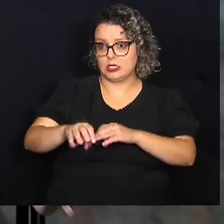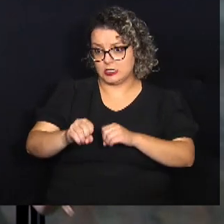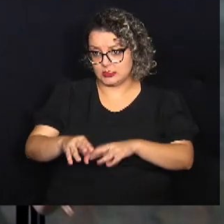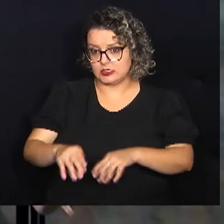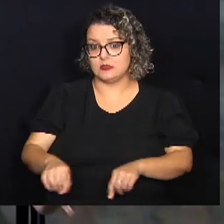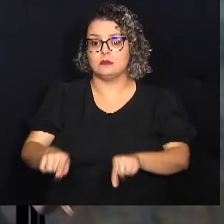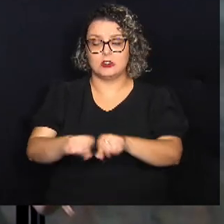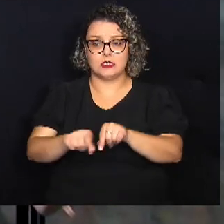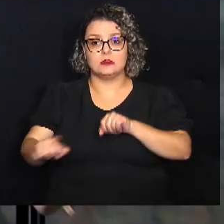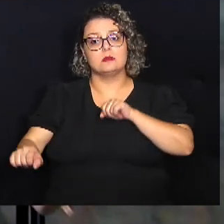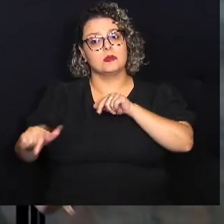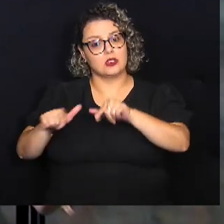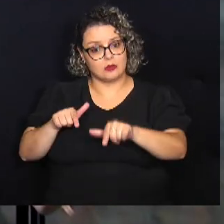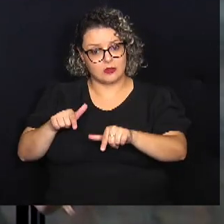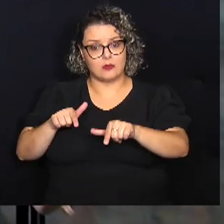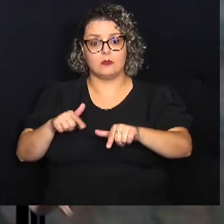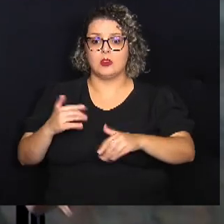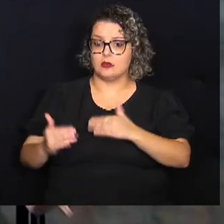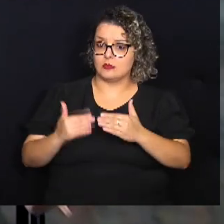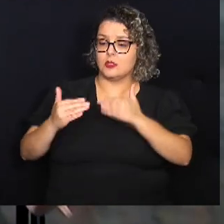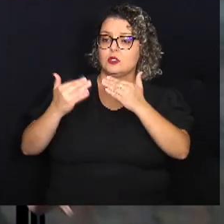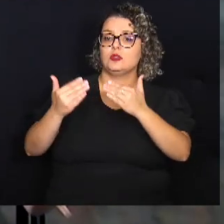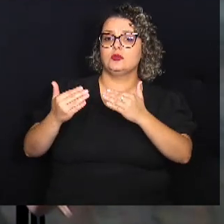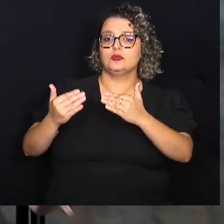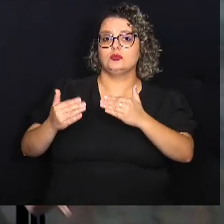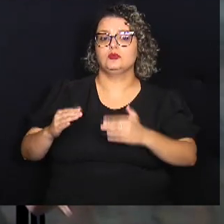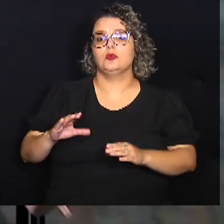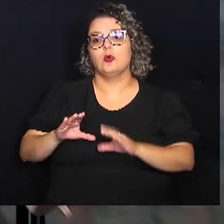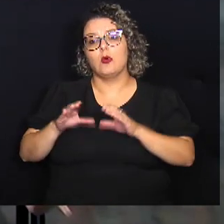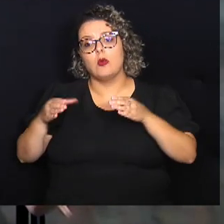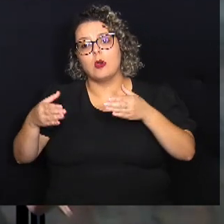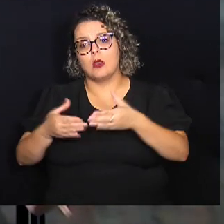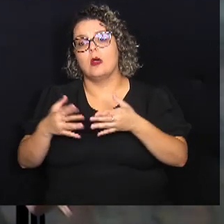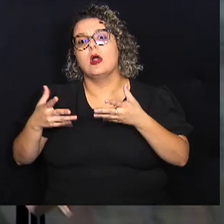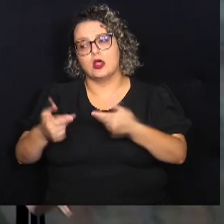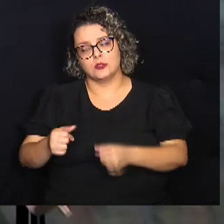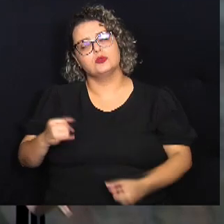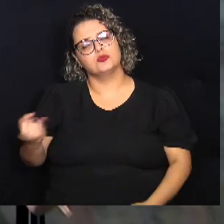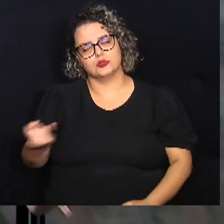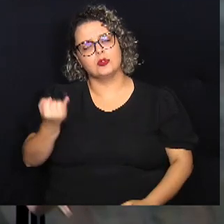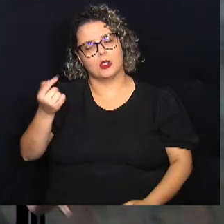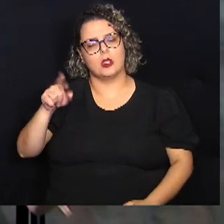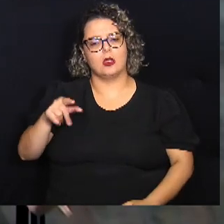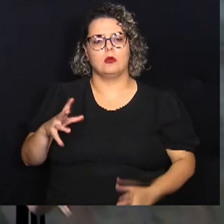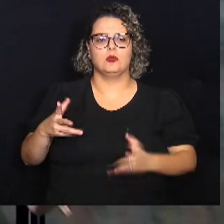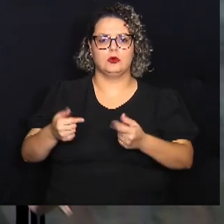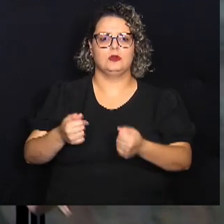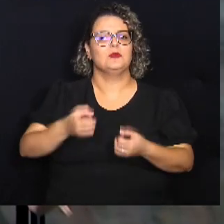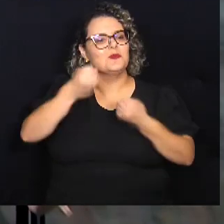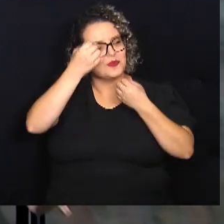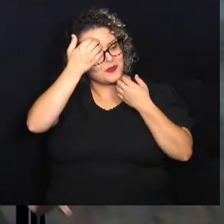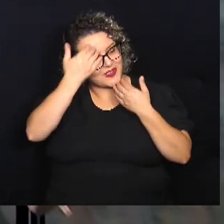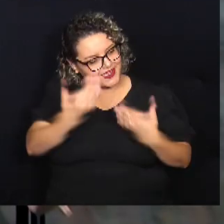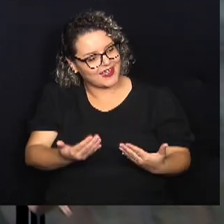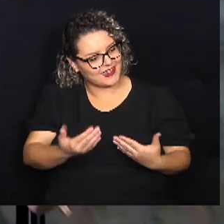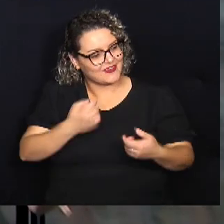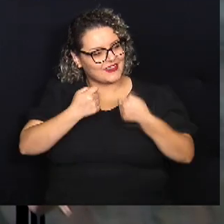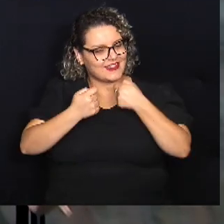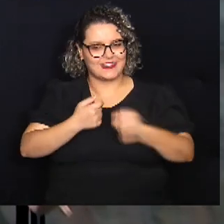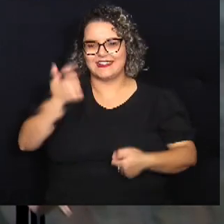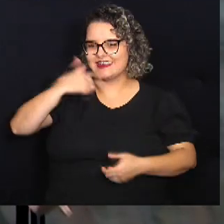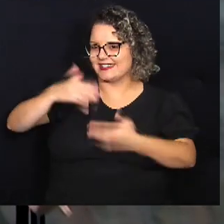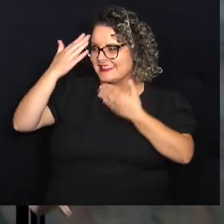se forme, no coletivo. Acho que tudo isso é importante. Boa, muito obrigado pela entrevista.